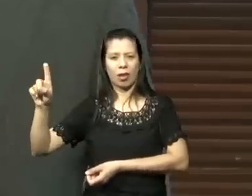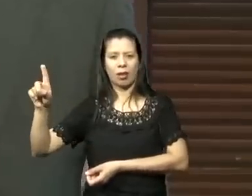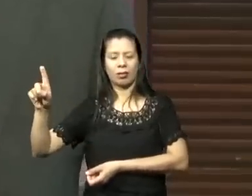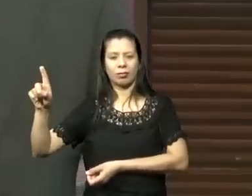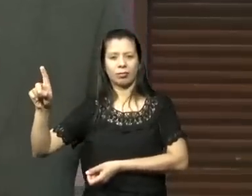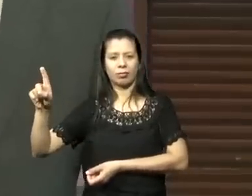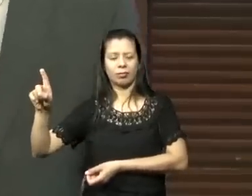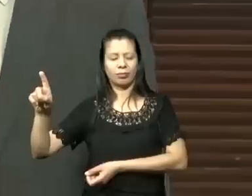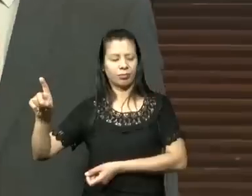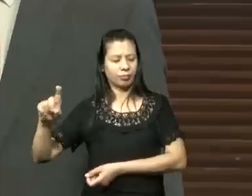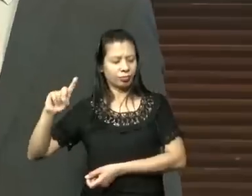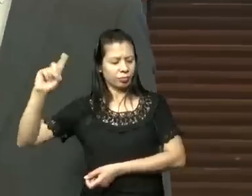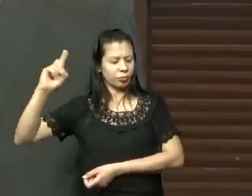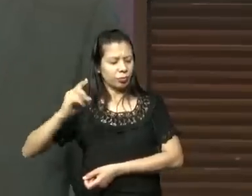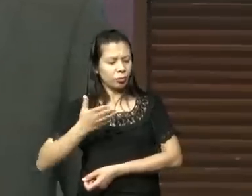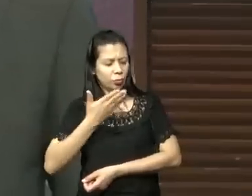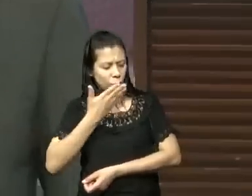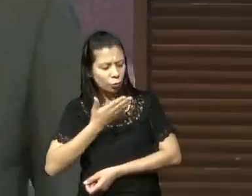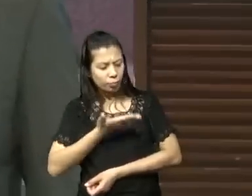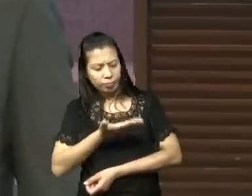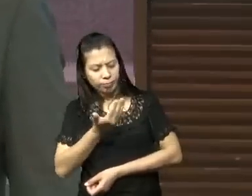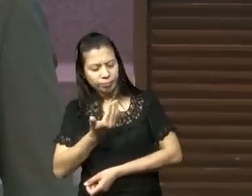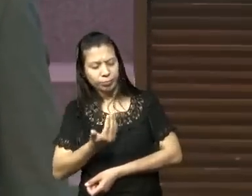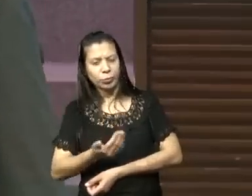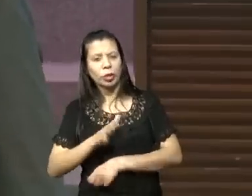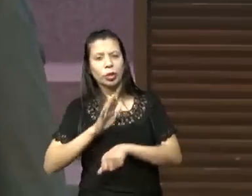pega teu filho teu único filho